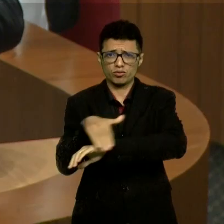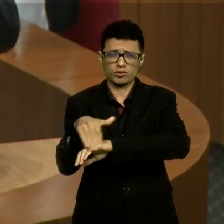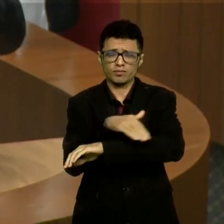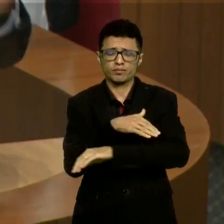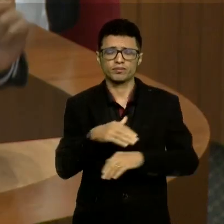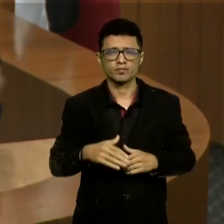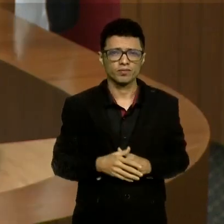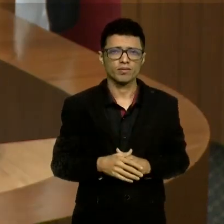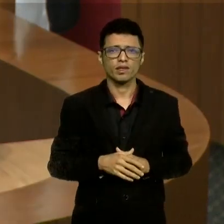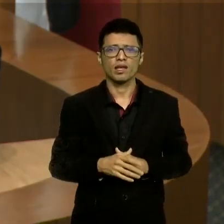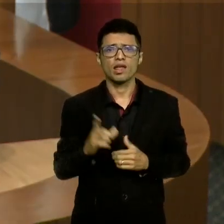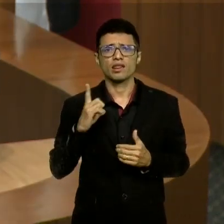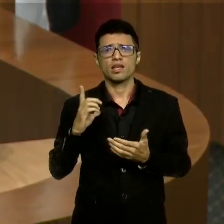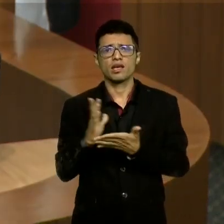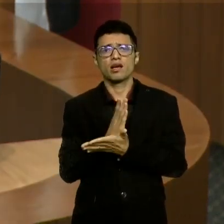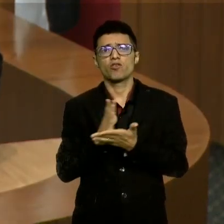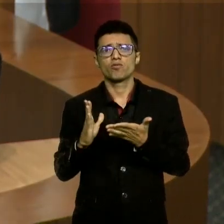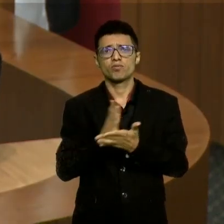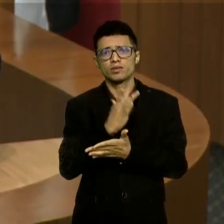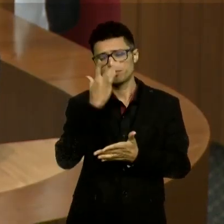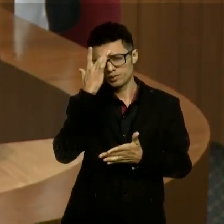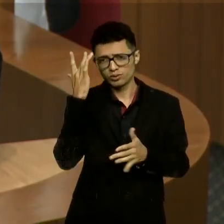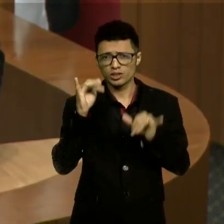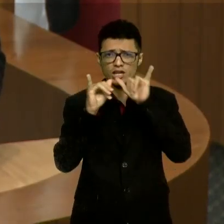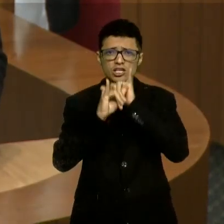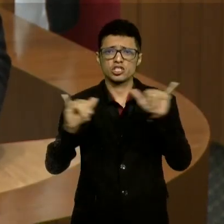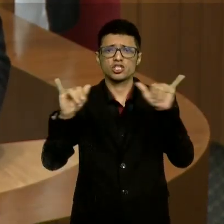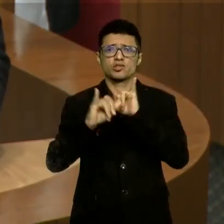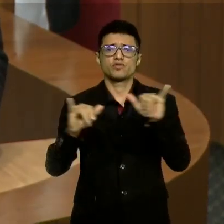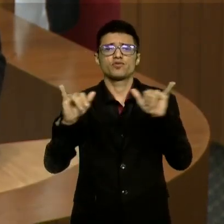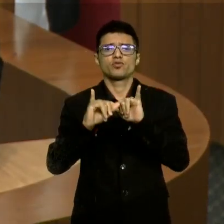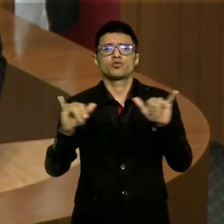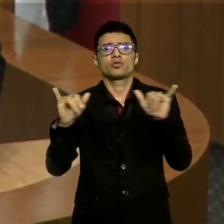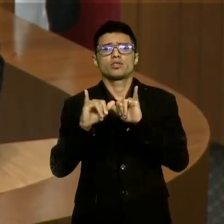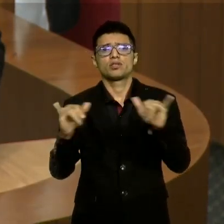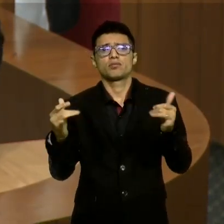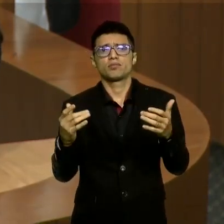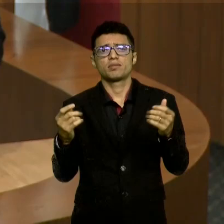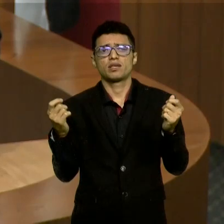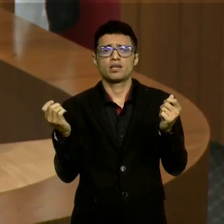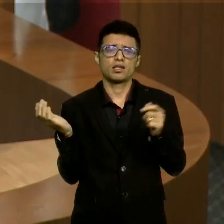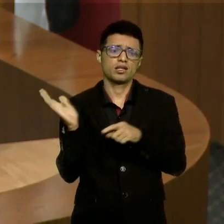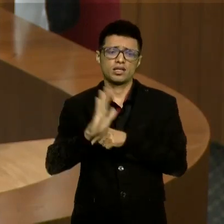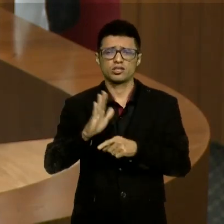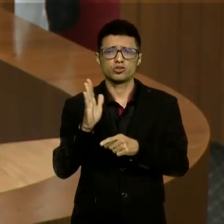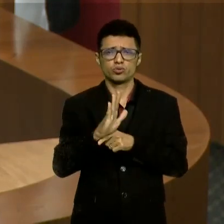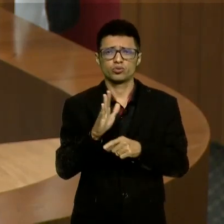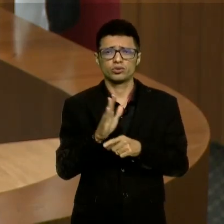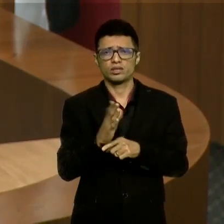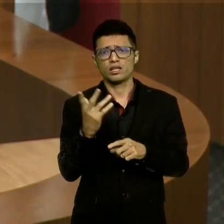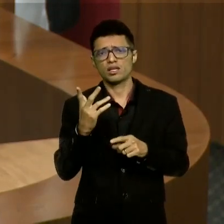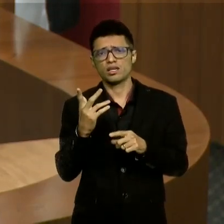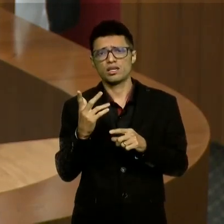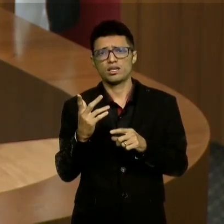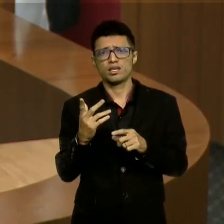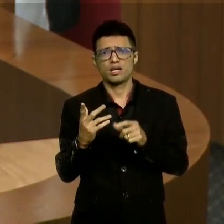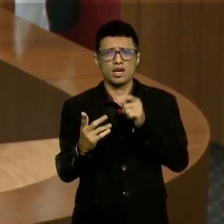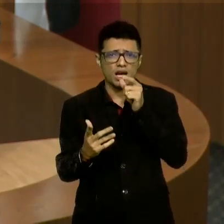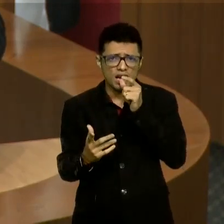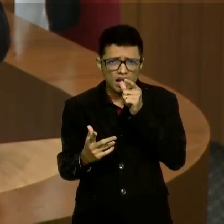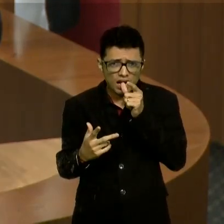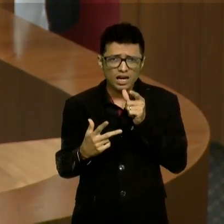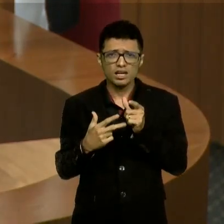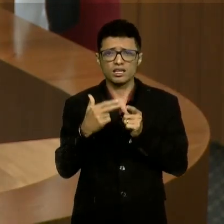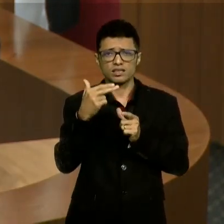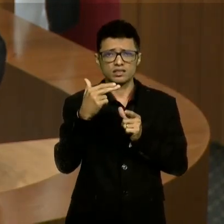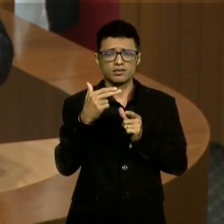fazem campanhas beneficentes para ajudar numa castração. A emenda que nós colocamos vai permitir que